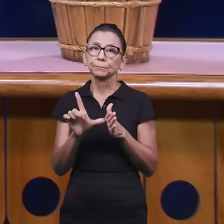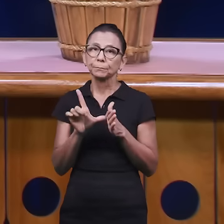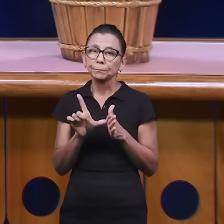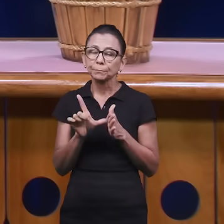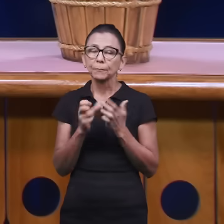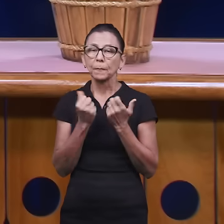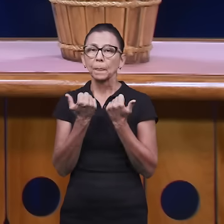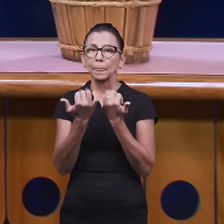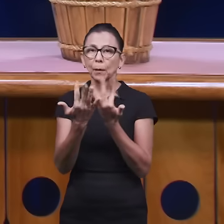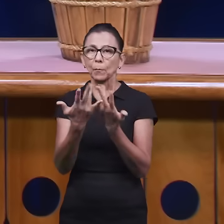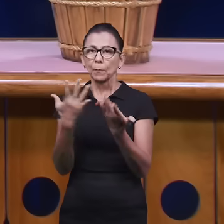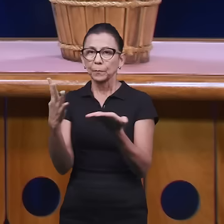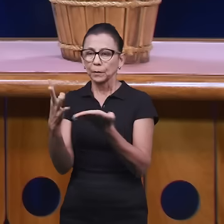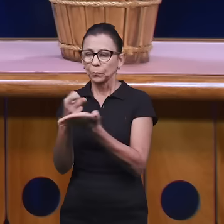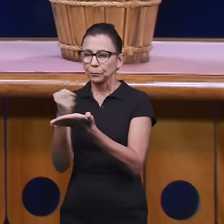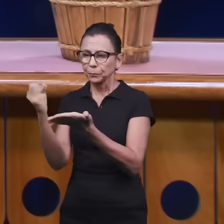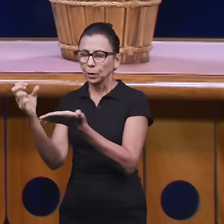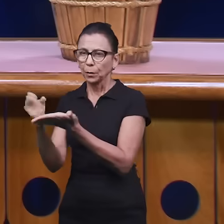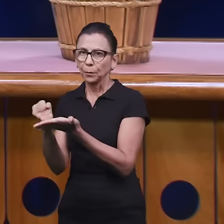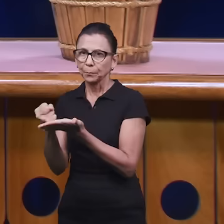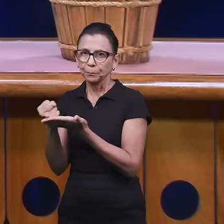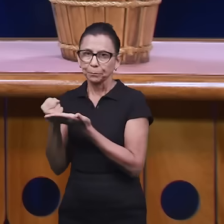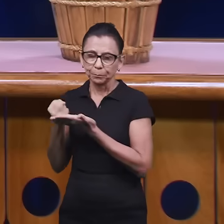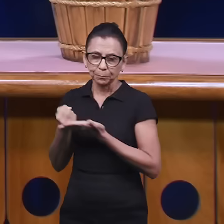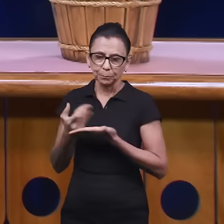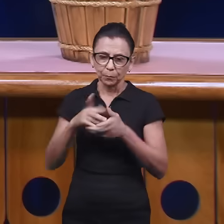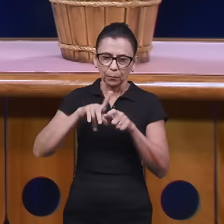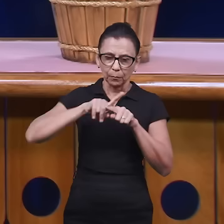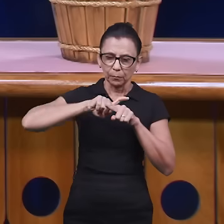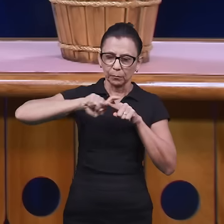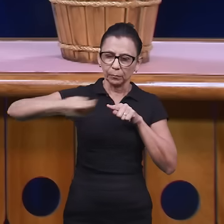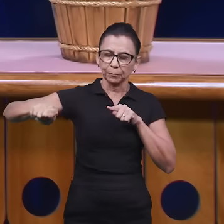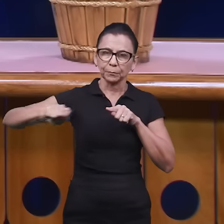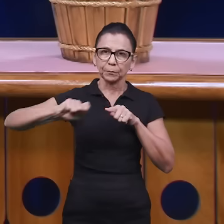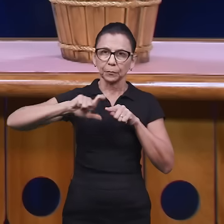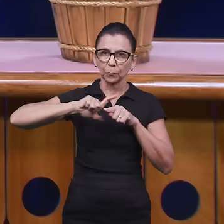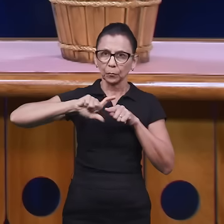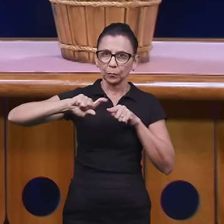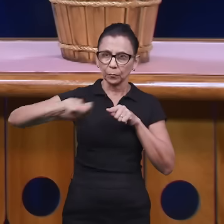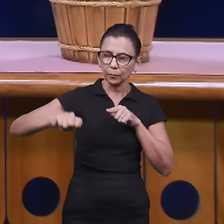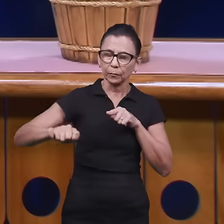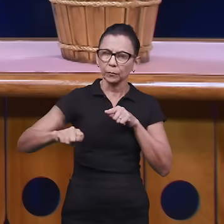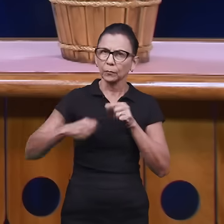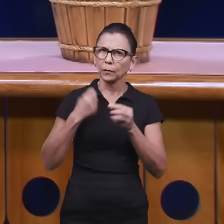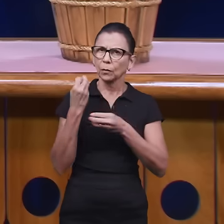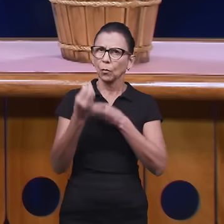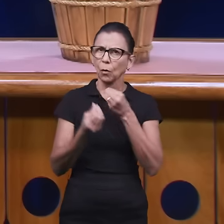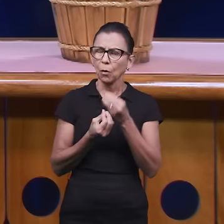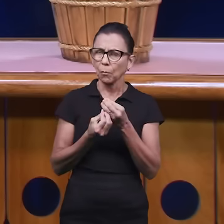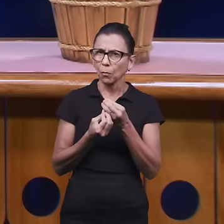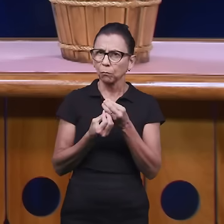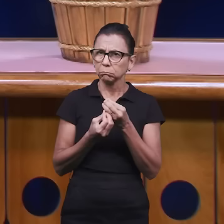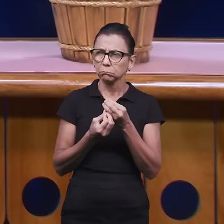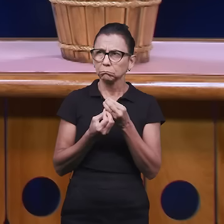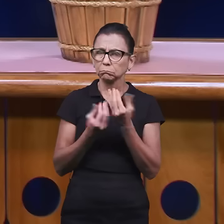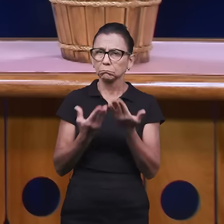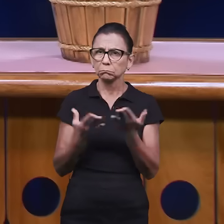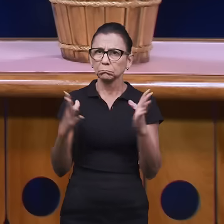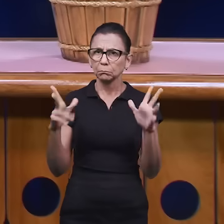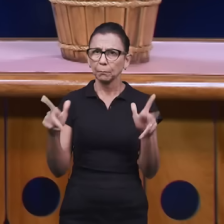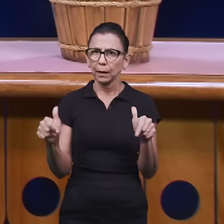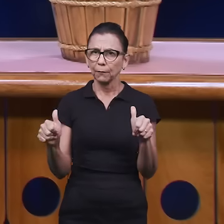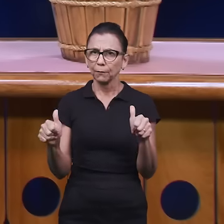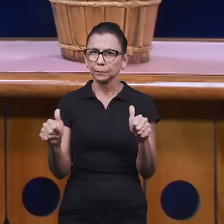trigo para poder tirá-lo da palha. O que você fazia? Então, normalmente, o